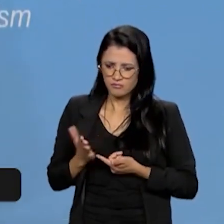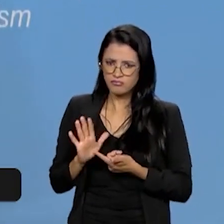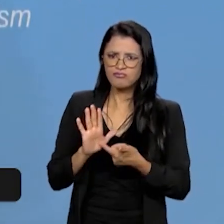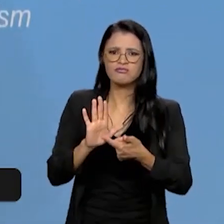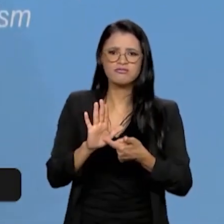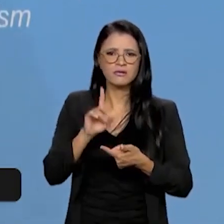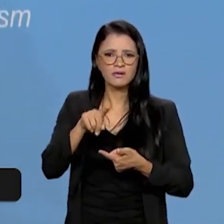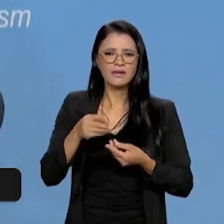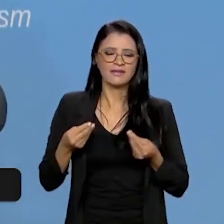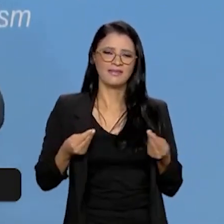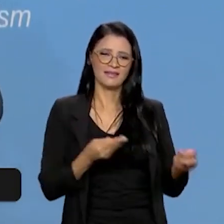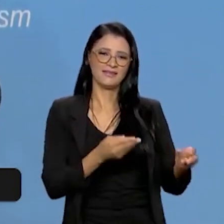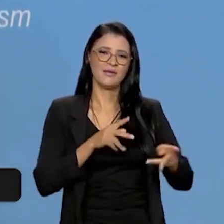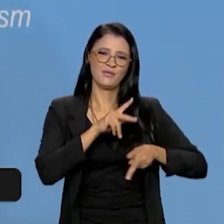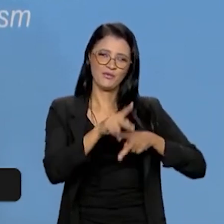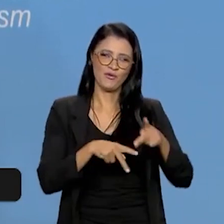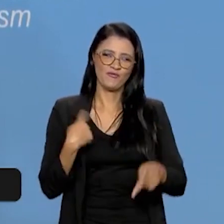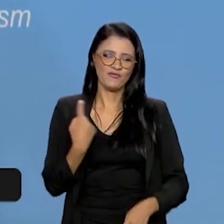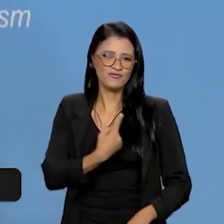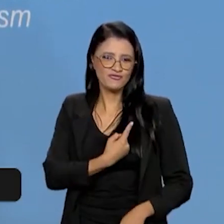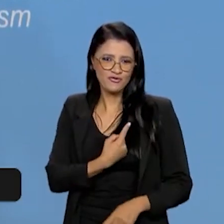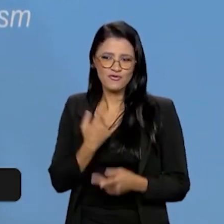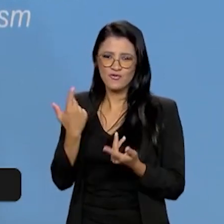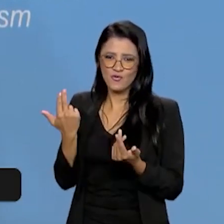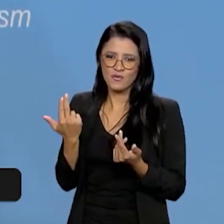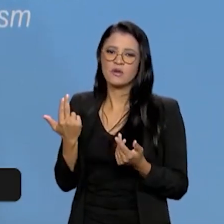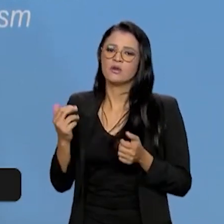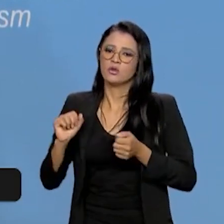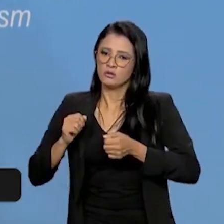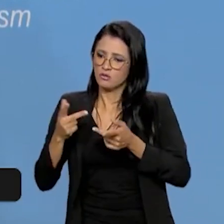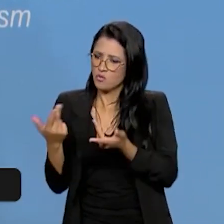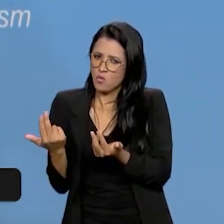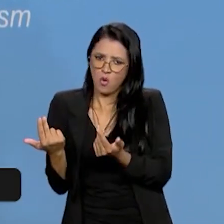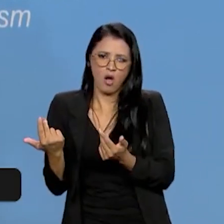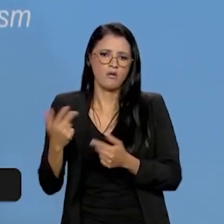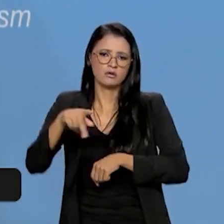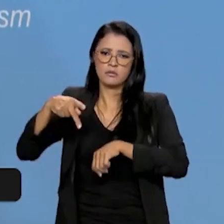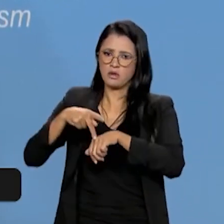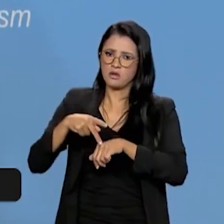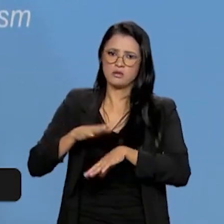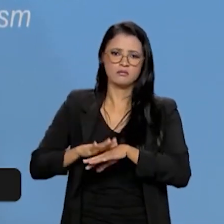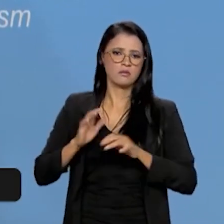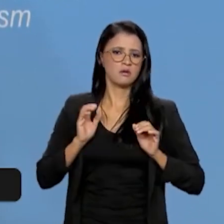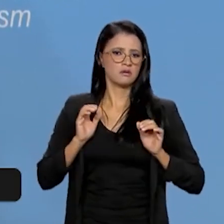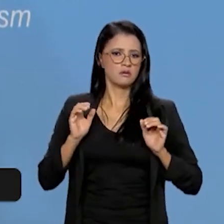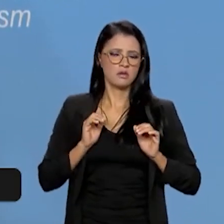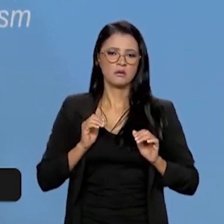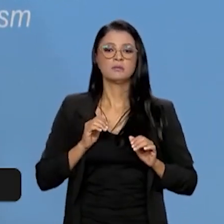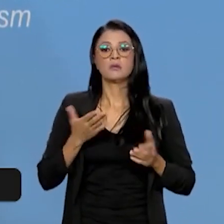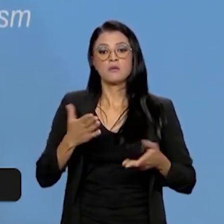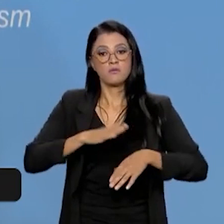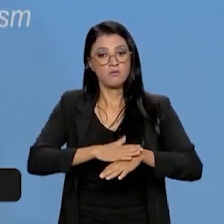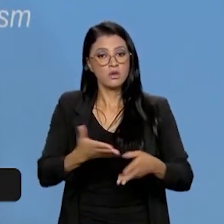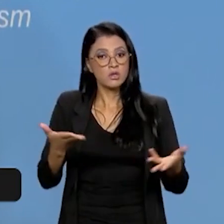trazer para o nosso povo com os países mais ricos. Eu acho que está na